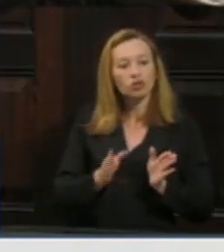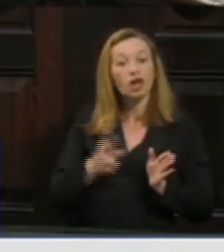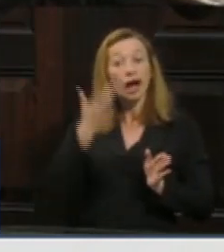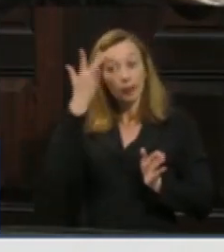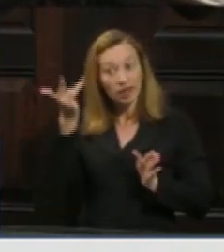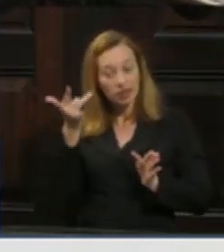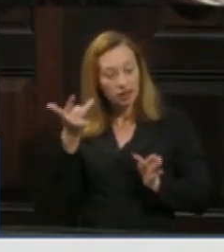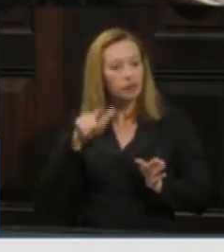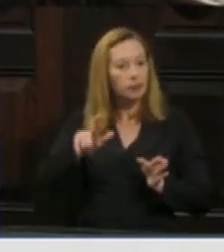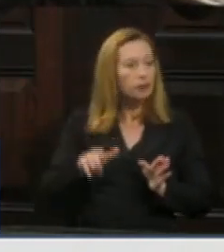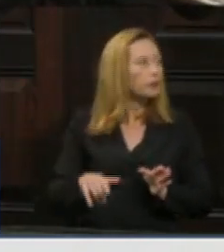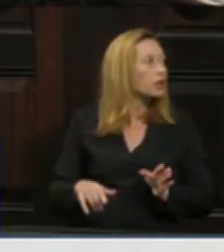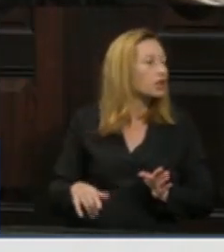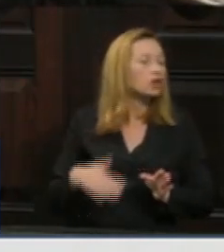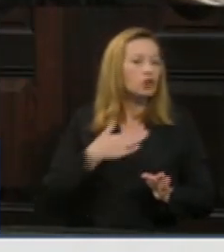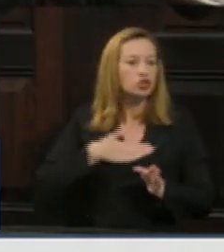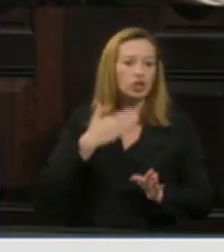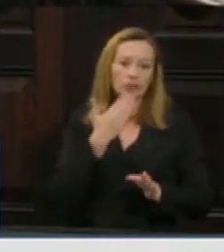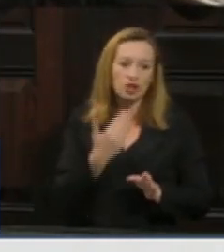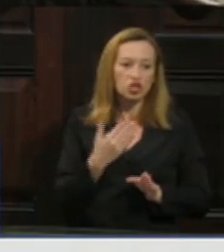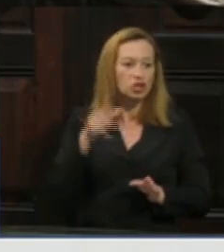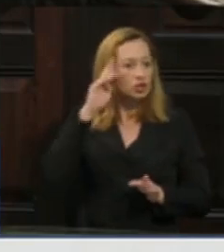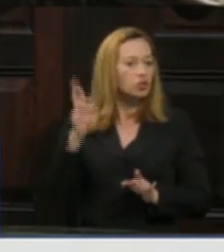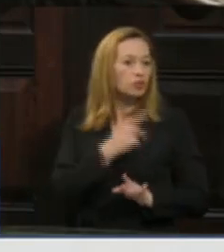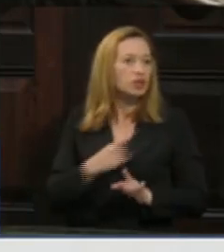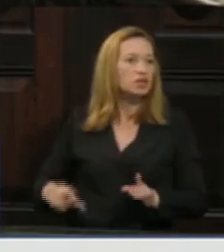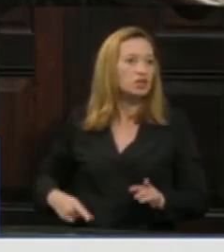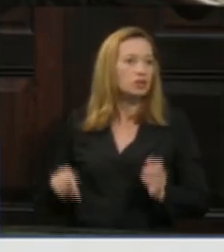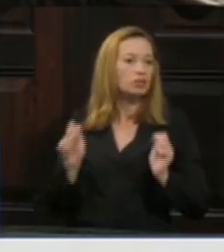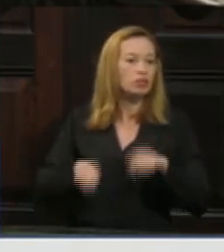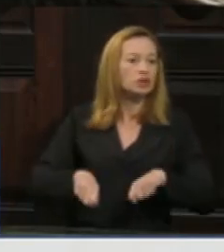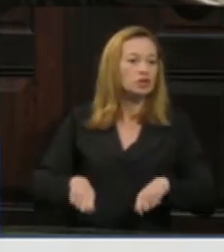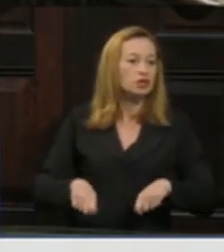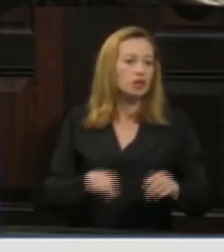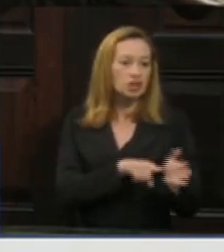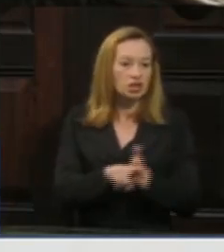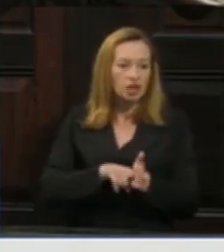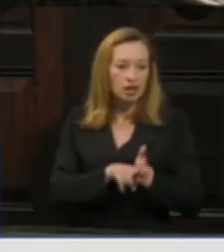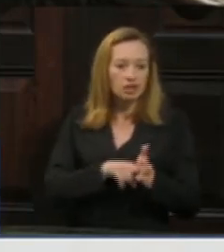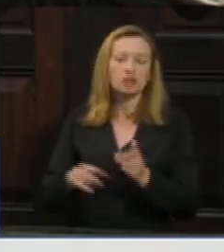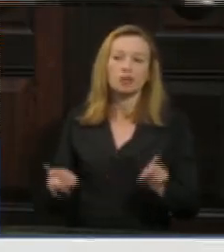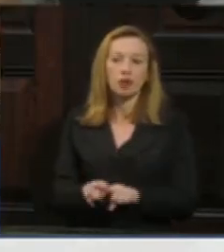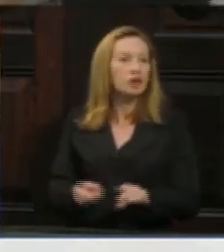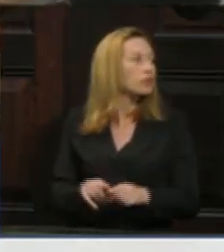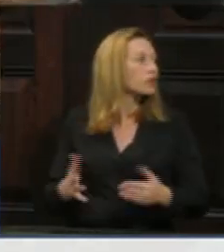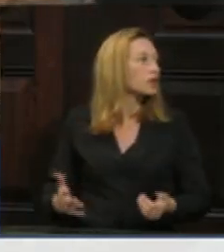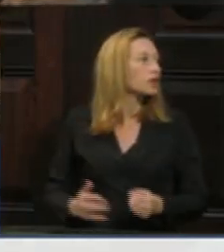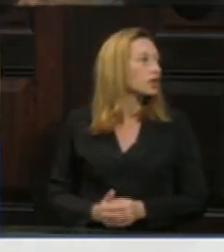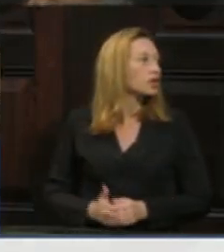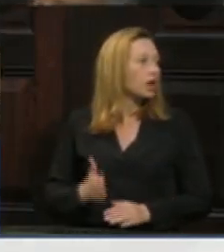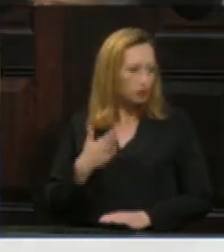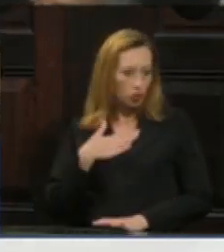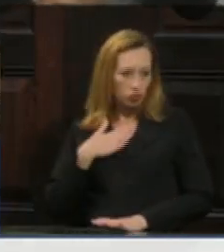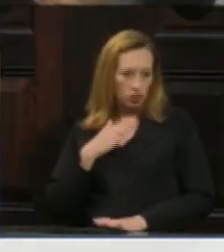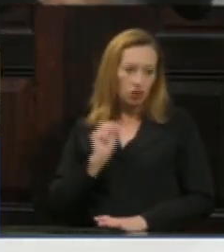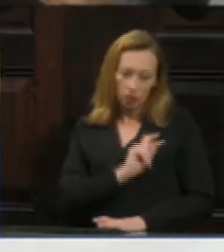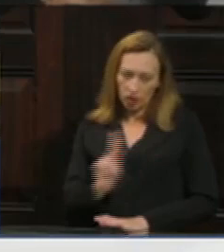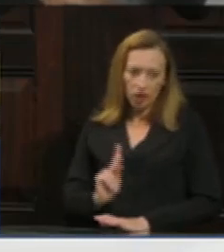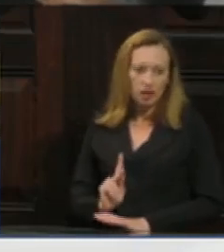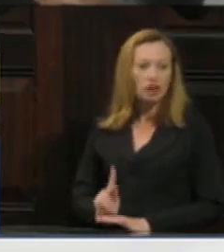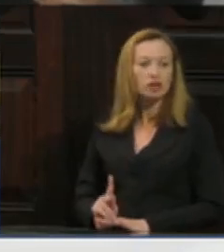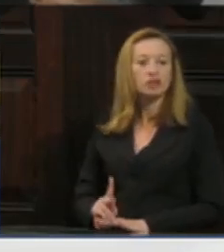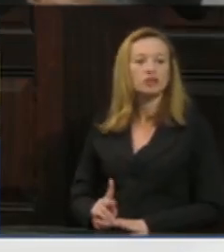eu gostaria de pedir então essa coautoria e, claro, discutir esses temas para que a gente chegue a um termo comum. Na proposta, inclusive,